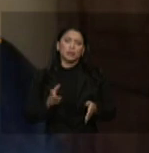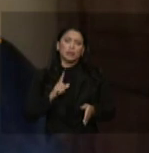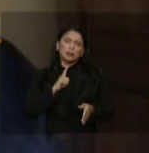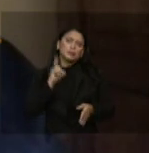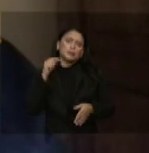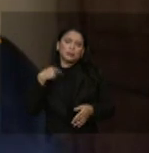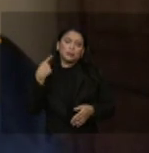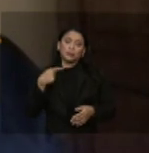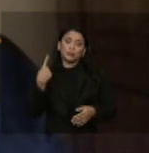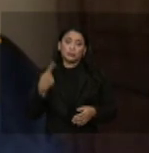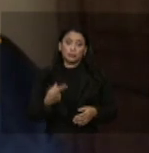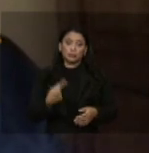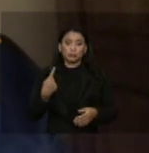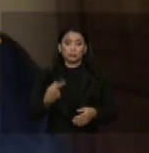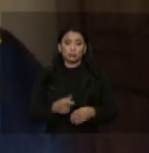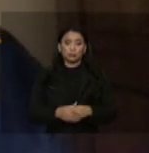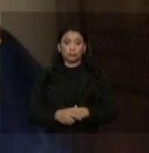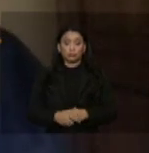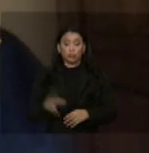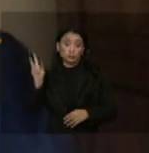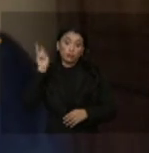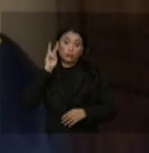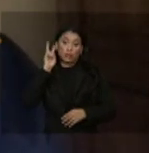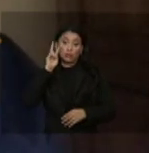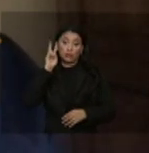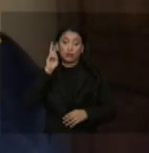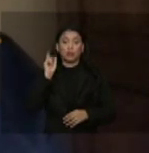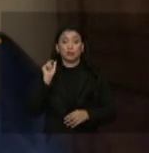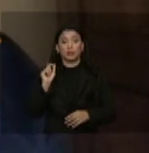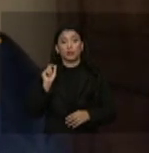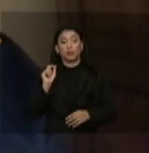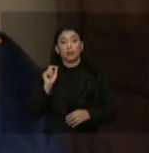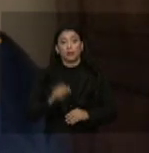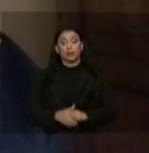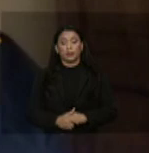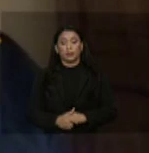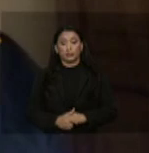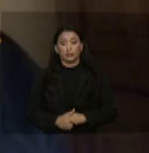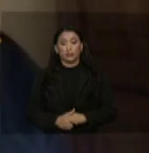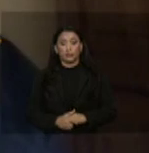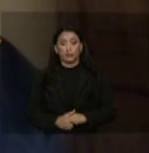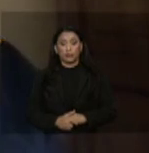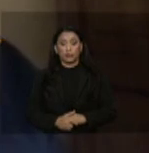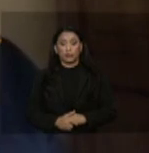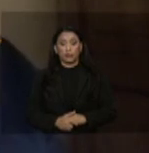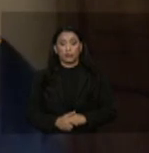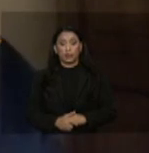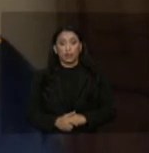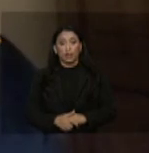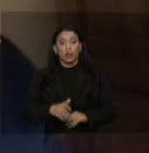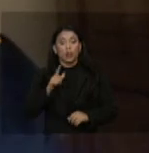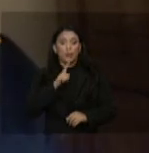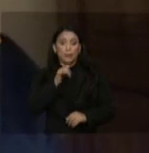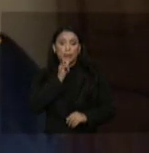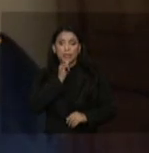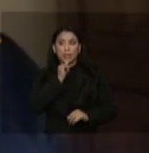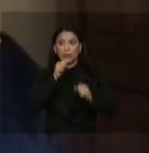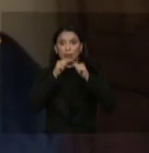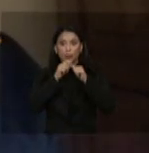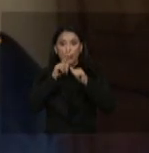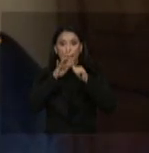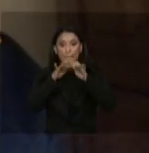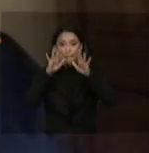sendo superada é me lembro faço referência ao Advento do conceito do mar territorial o mar